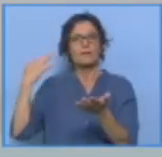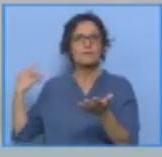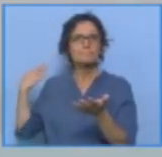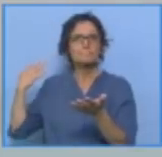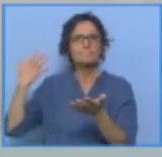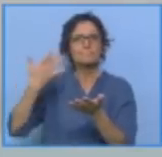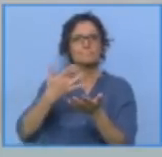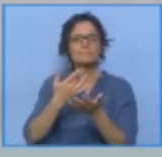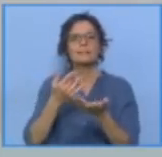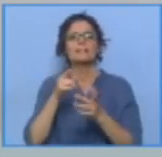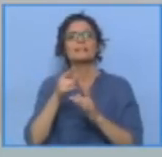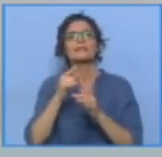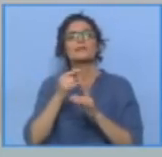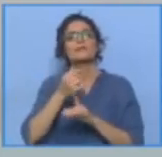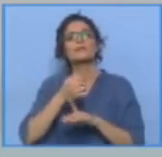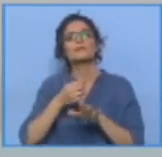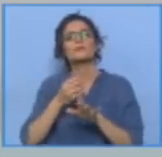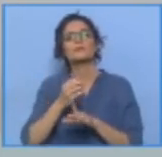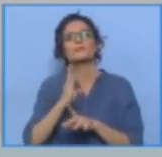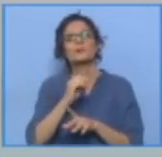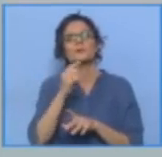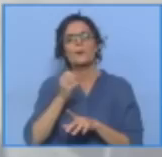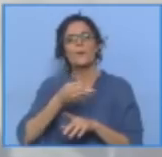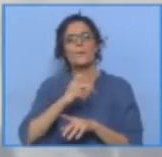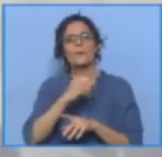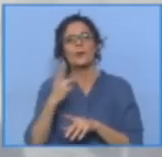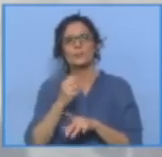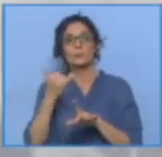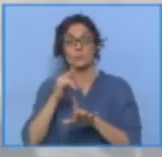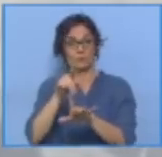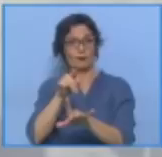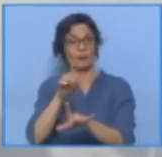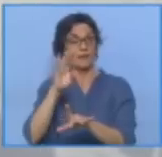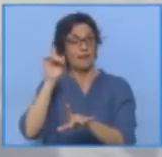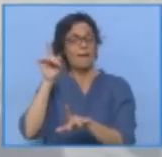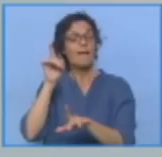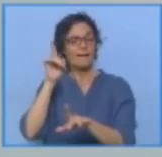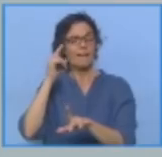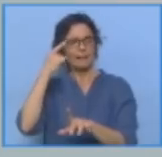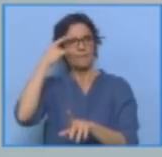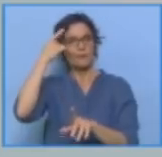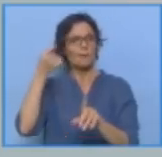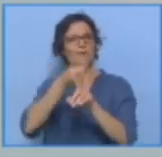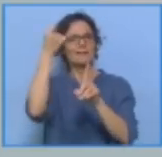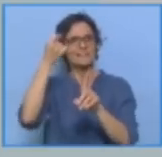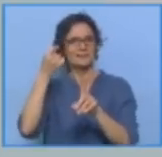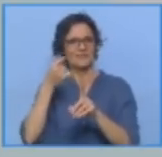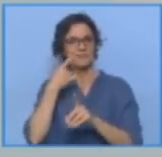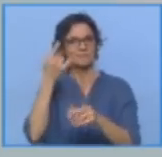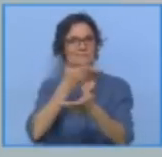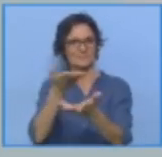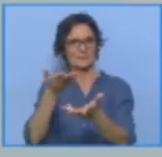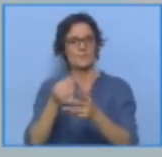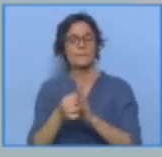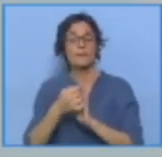da Jornada Mundial da Juventude em Roma, lançou esse desafio aos jovens e usou essa expressão, que nós vivemos